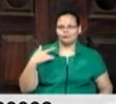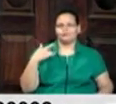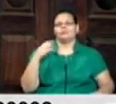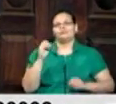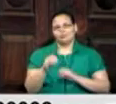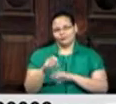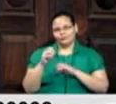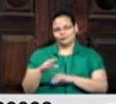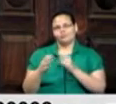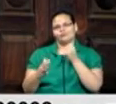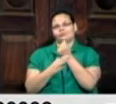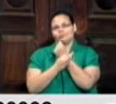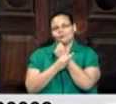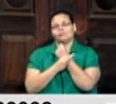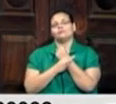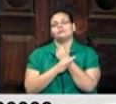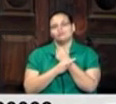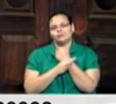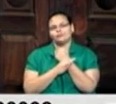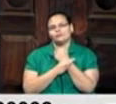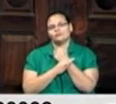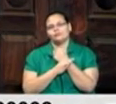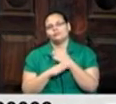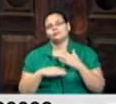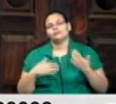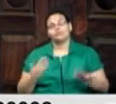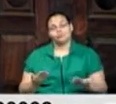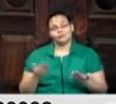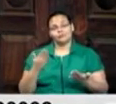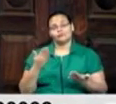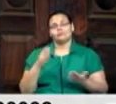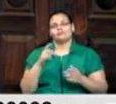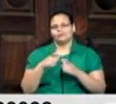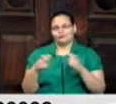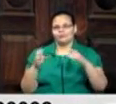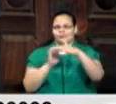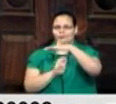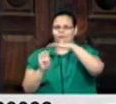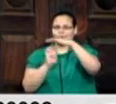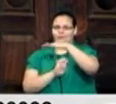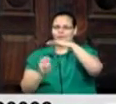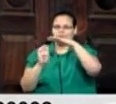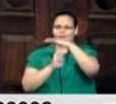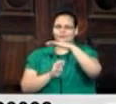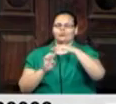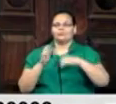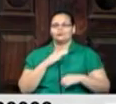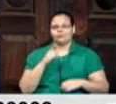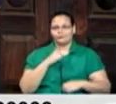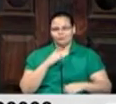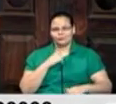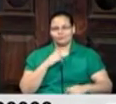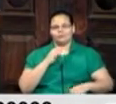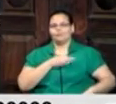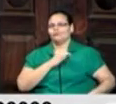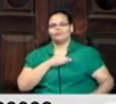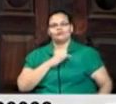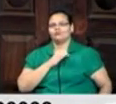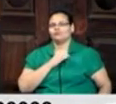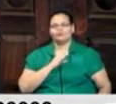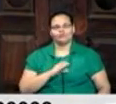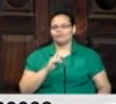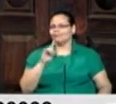educação, a segurança nas cordas. Mas as grandes empresas que recebem as isenções fiscais